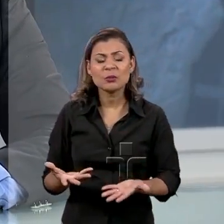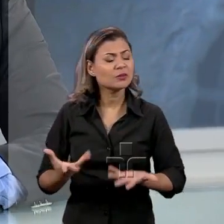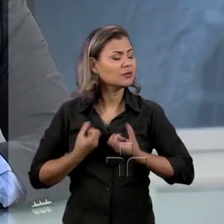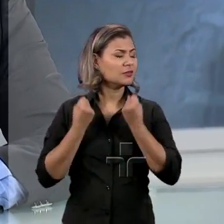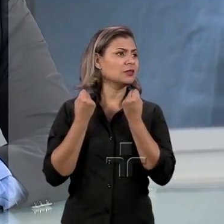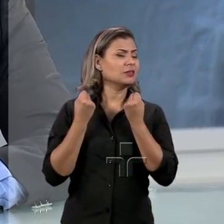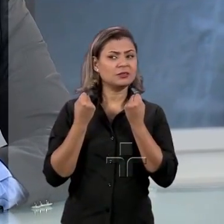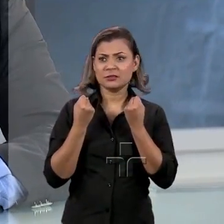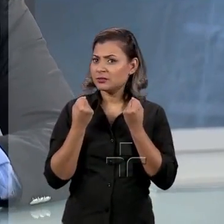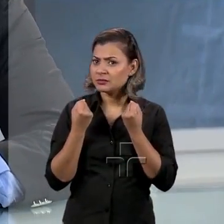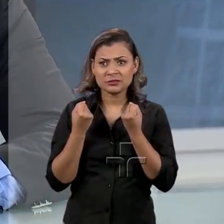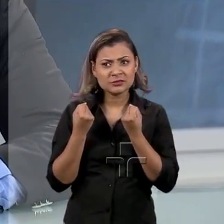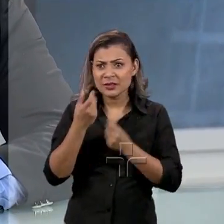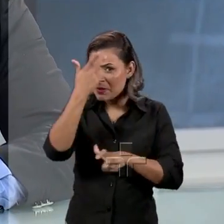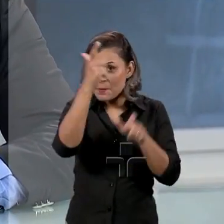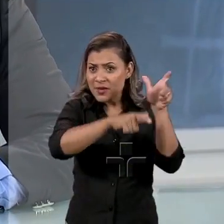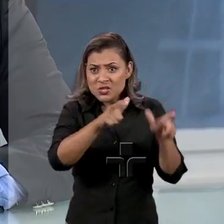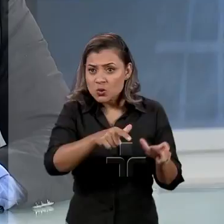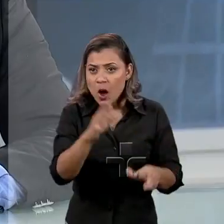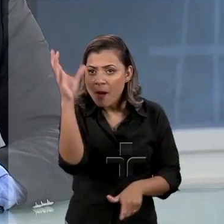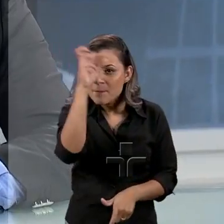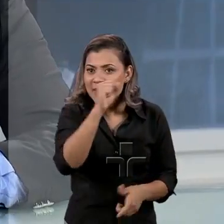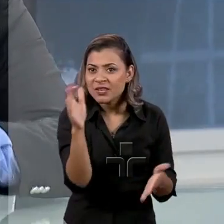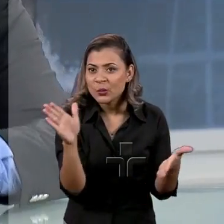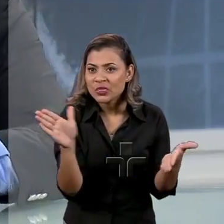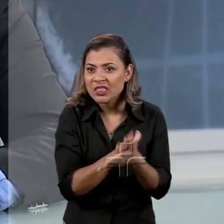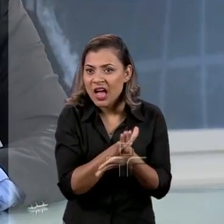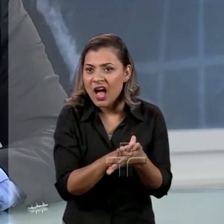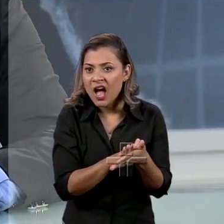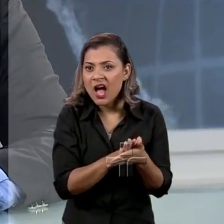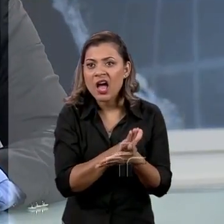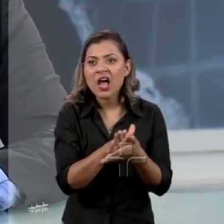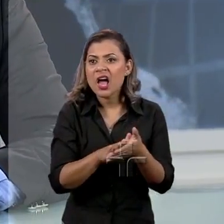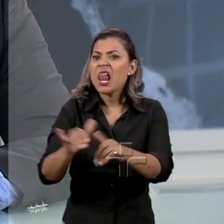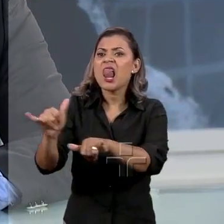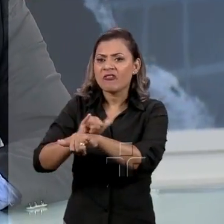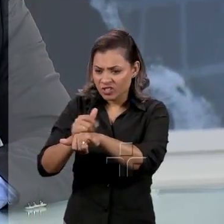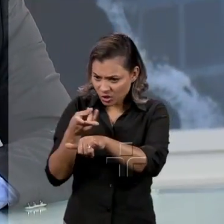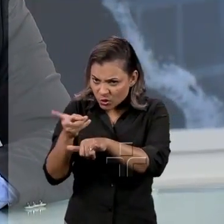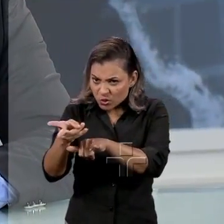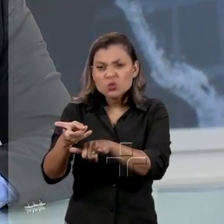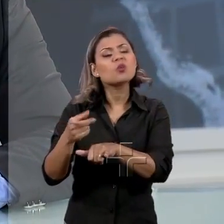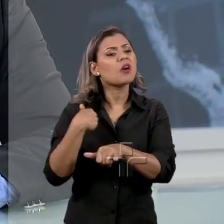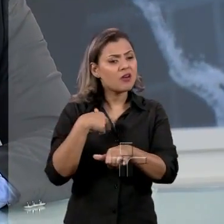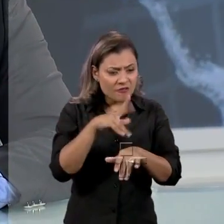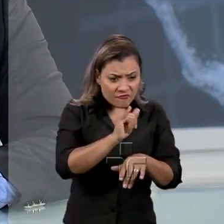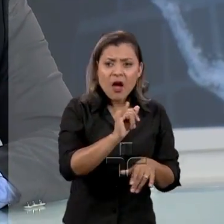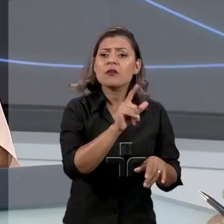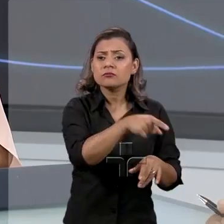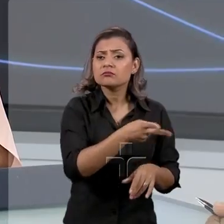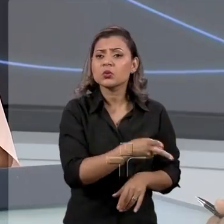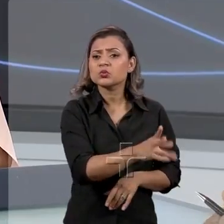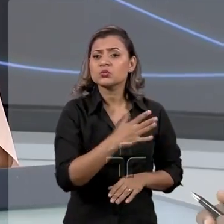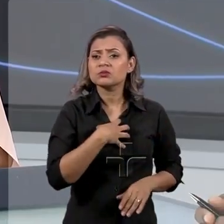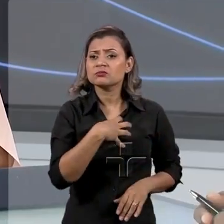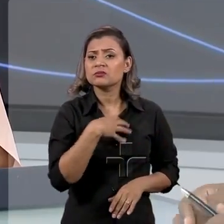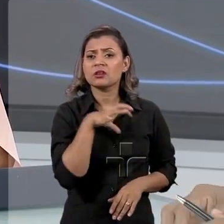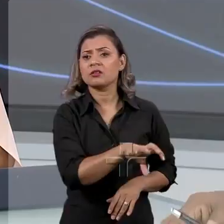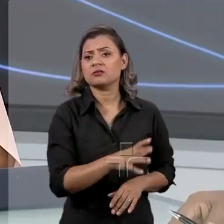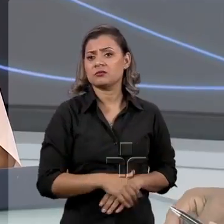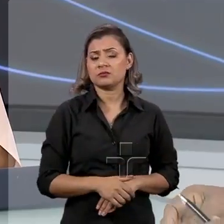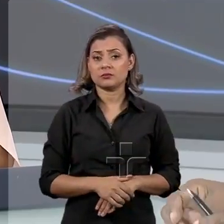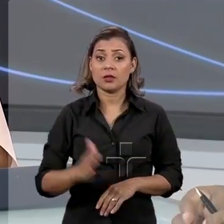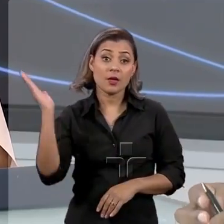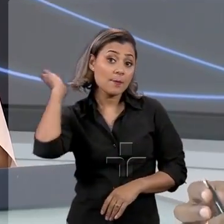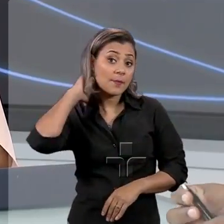evidência que essas pessoas não aprenderão, não é? Ainda que a Lava Jato esteja nas ruas. No Pará,